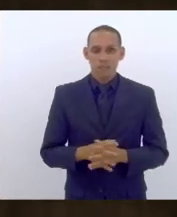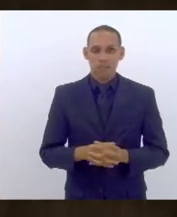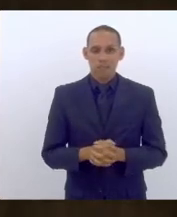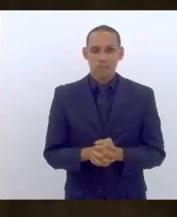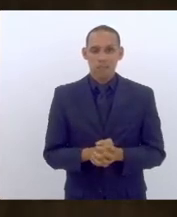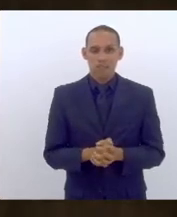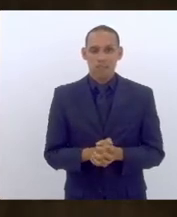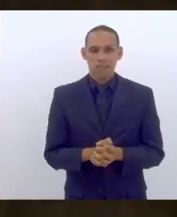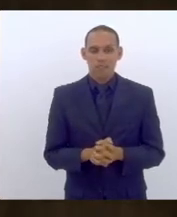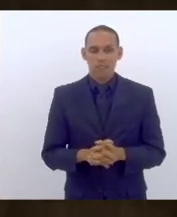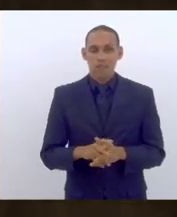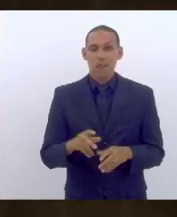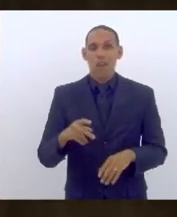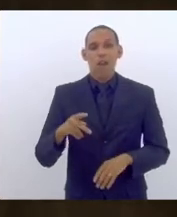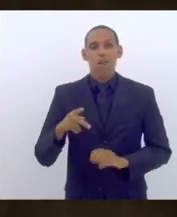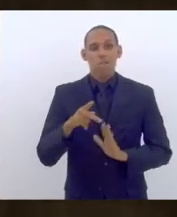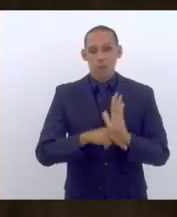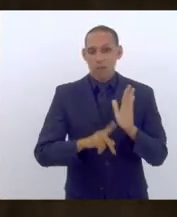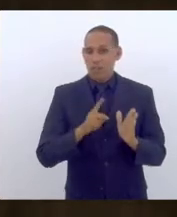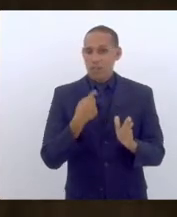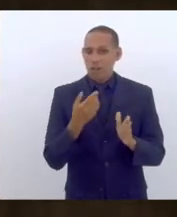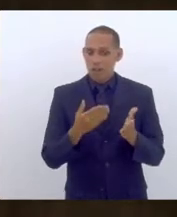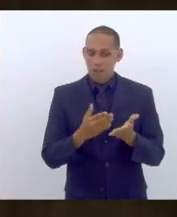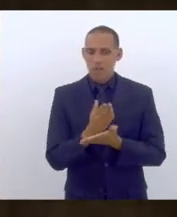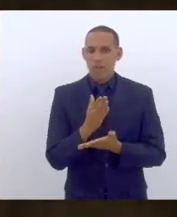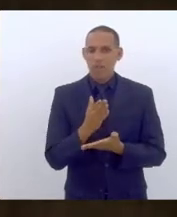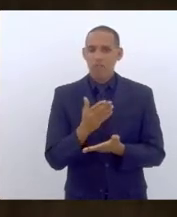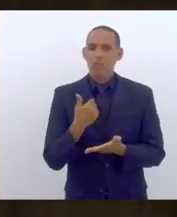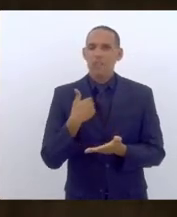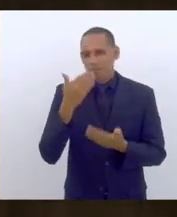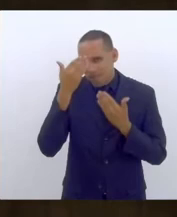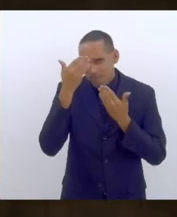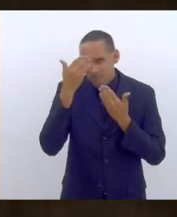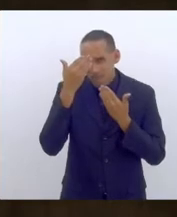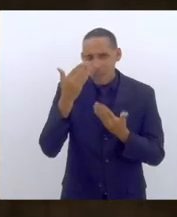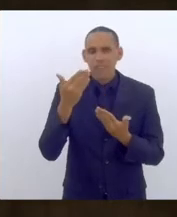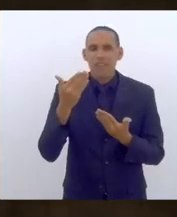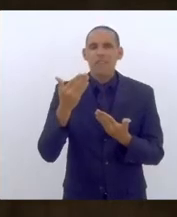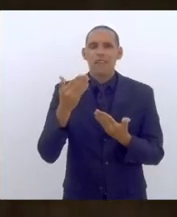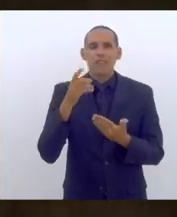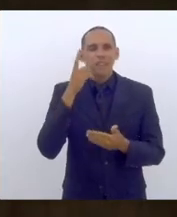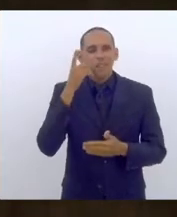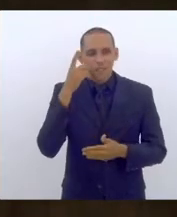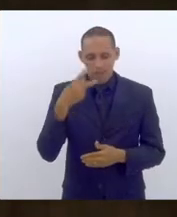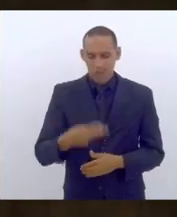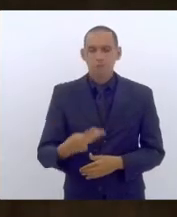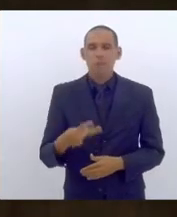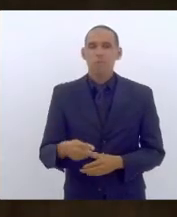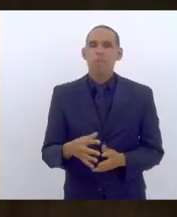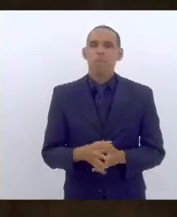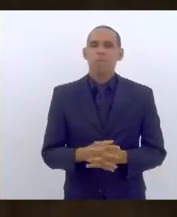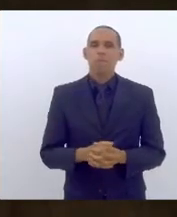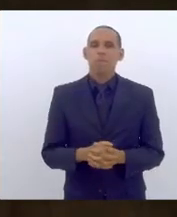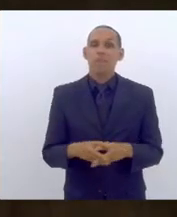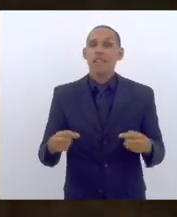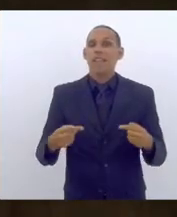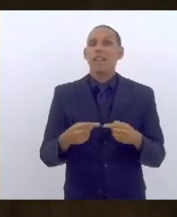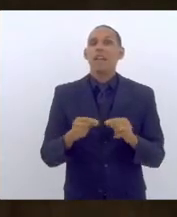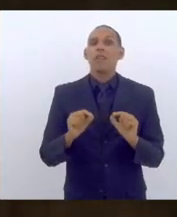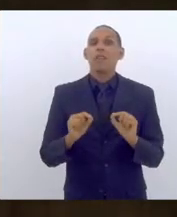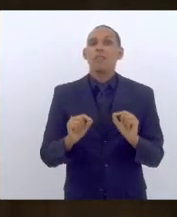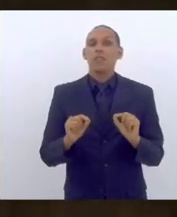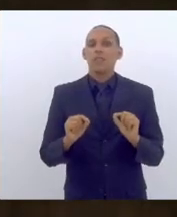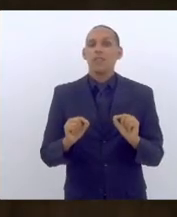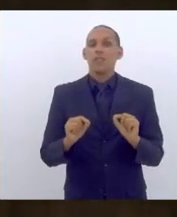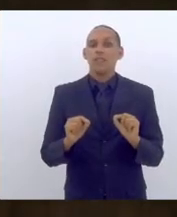o nosso projeto aprovado a quem eu quero agradecer os deputados desta casa em relação